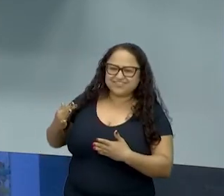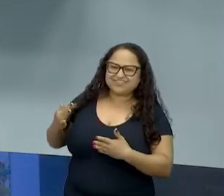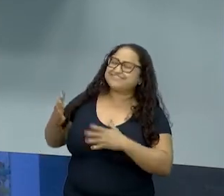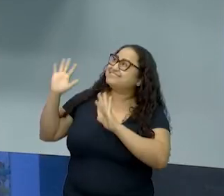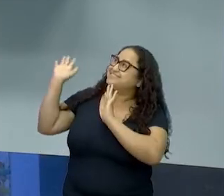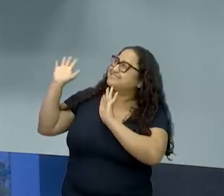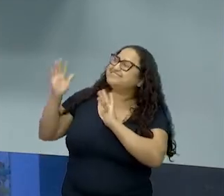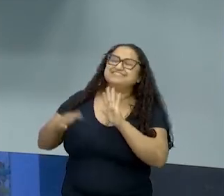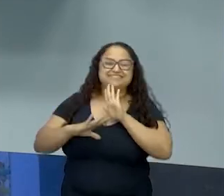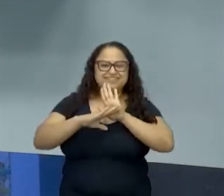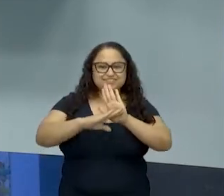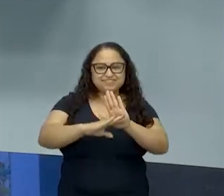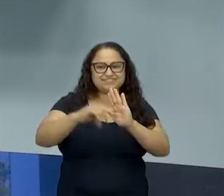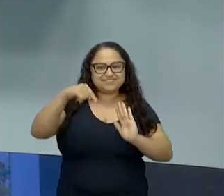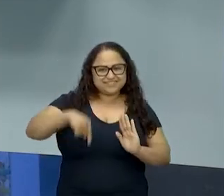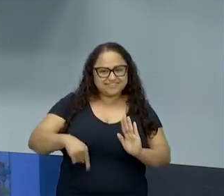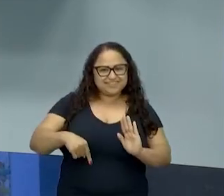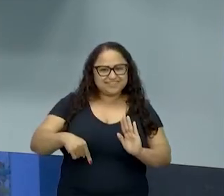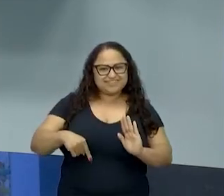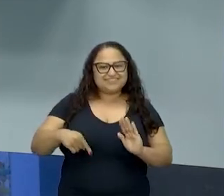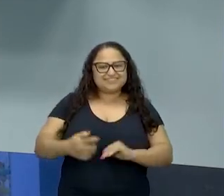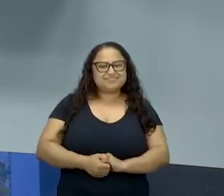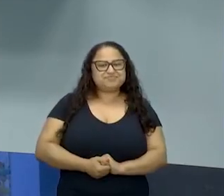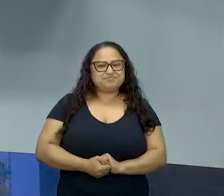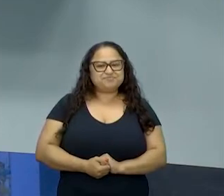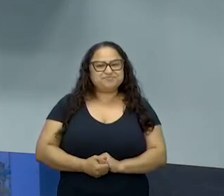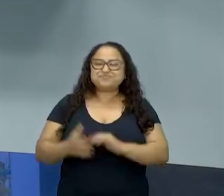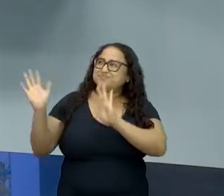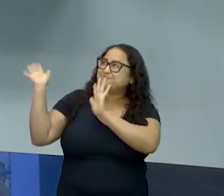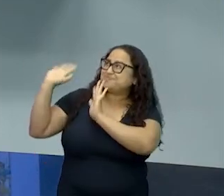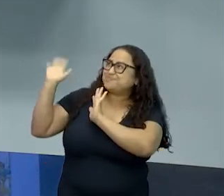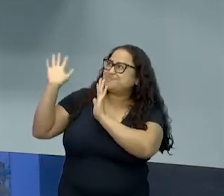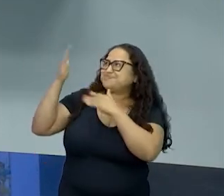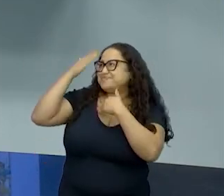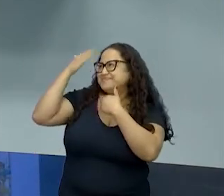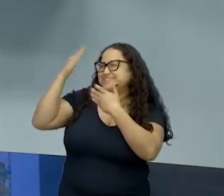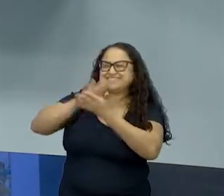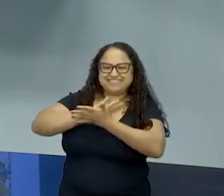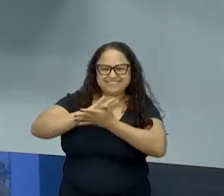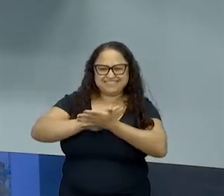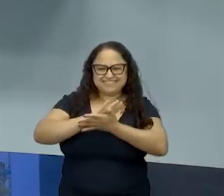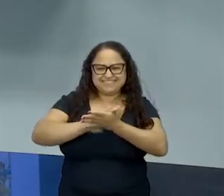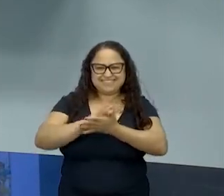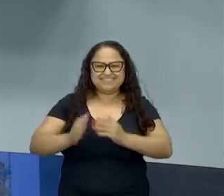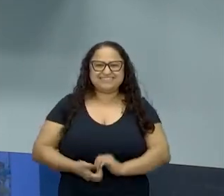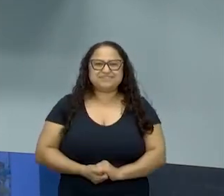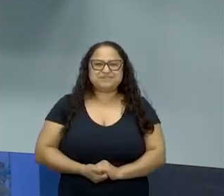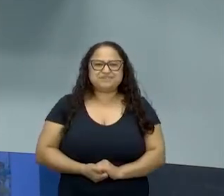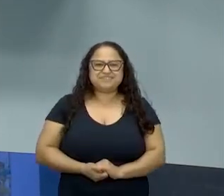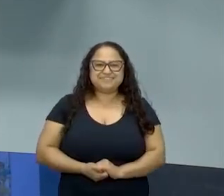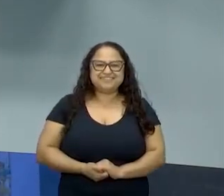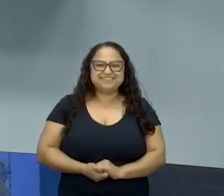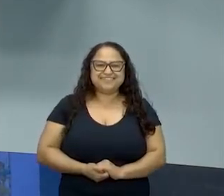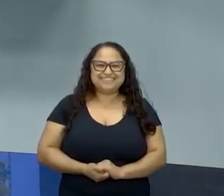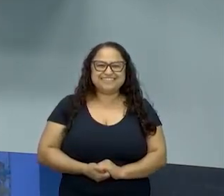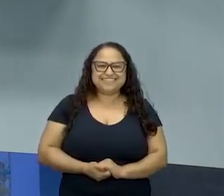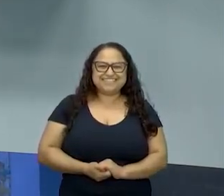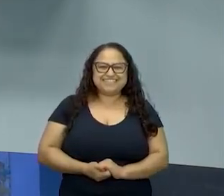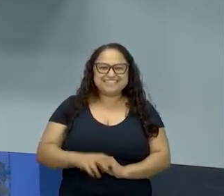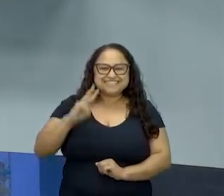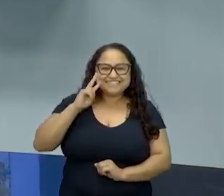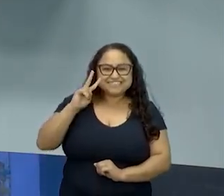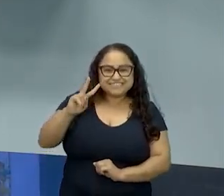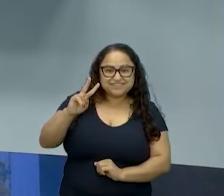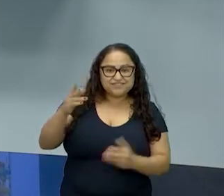auxiliando aqui na nossa interação. Seja bem-vindo e muito obrigado, tá? E ó, você viu a dica aqui